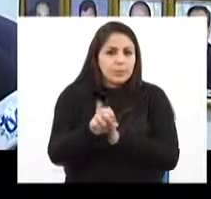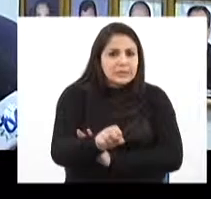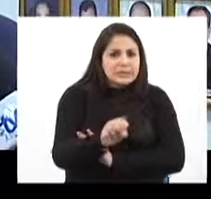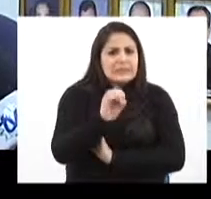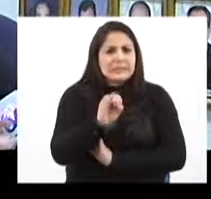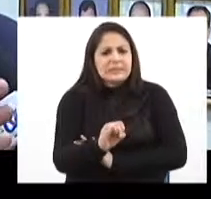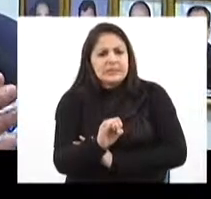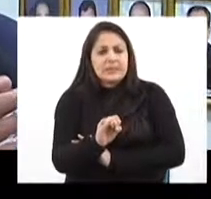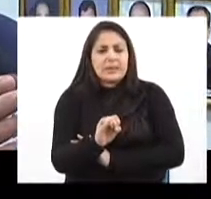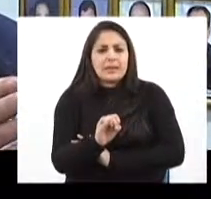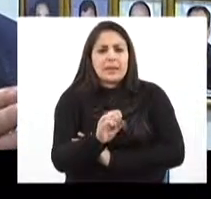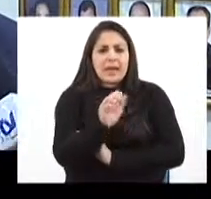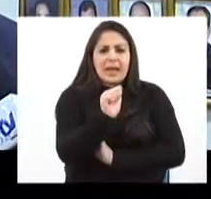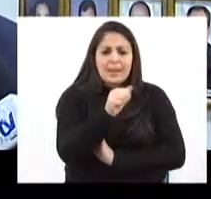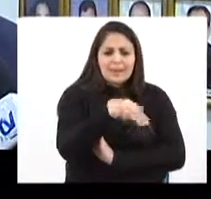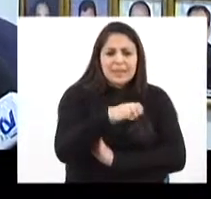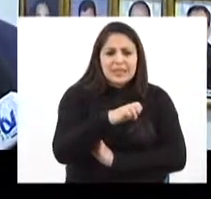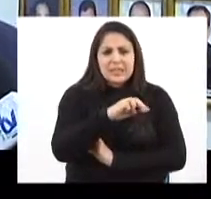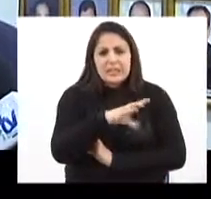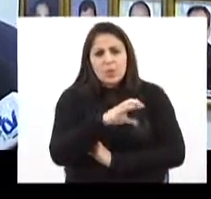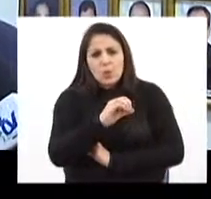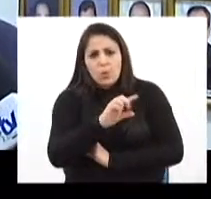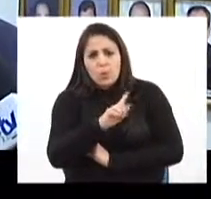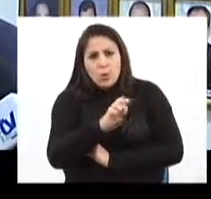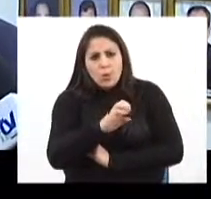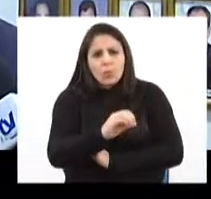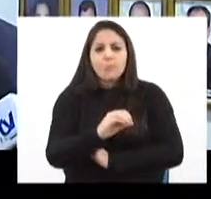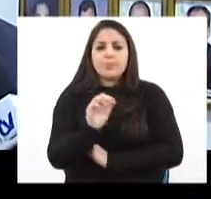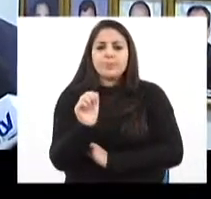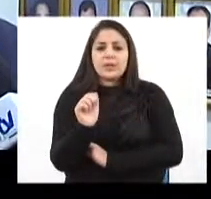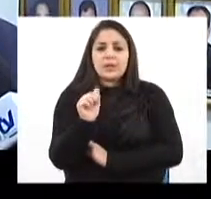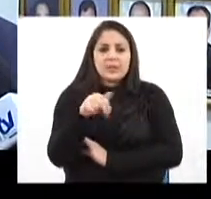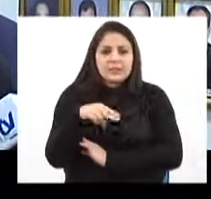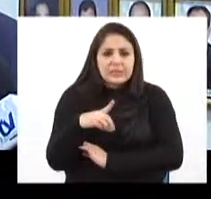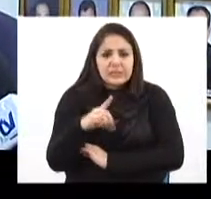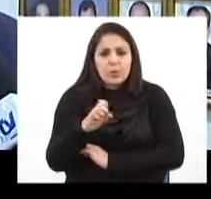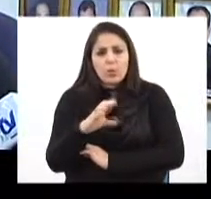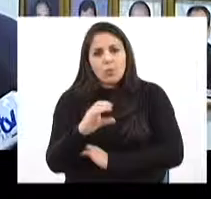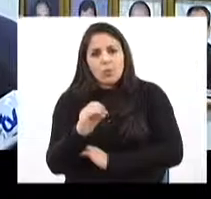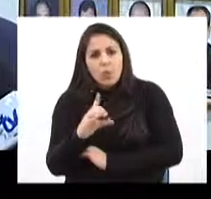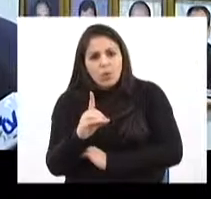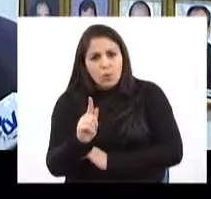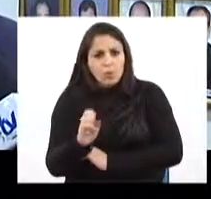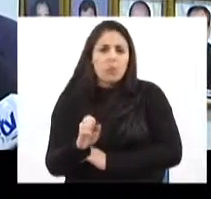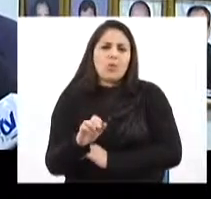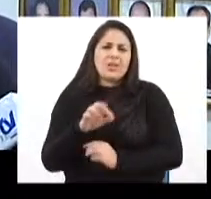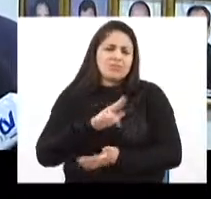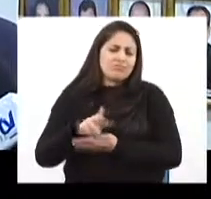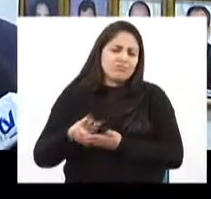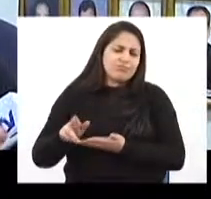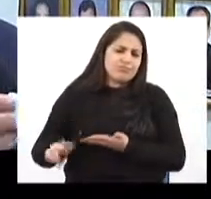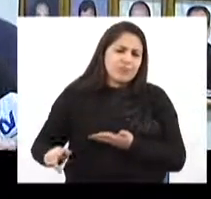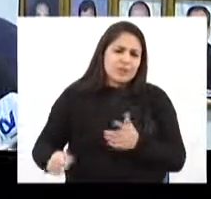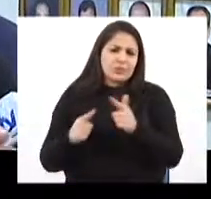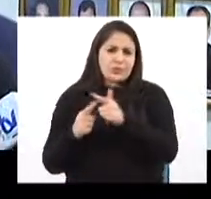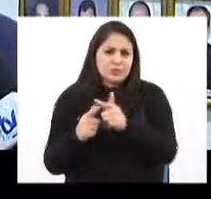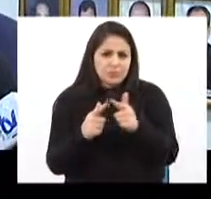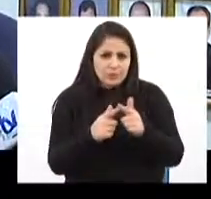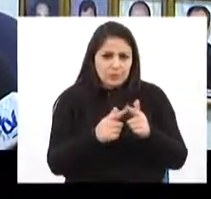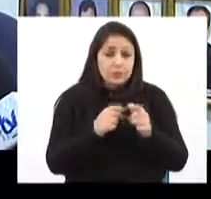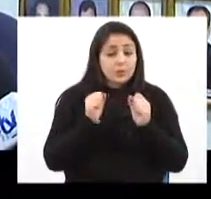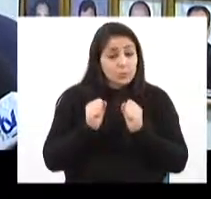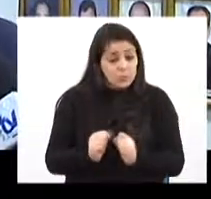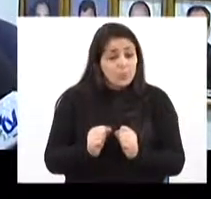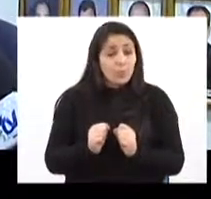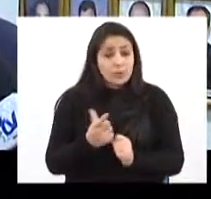bactéria. Se é um meningococo, se é um pneumococo, se é uma Neisseria, enfim, são várias